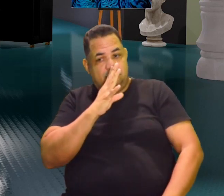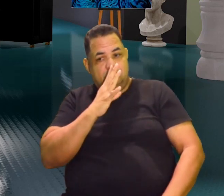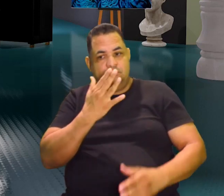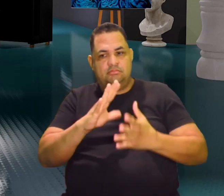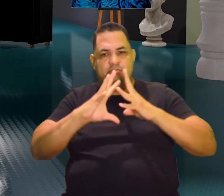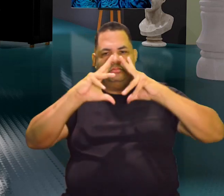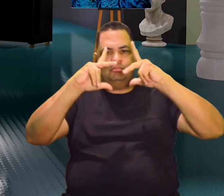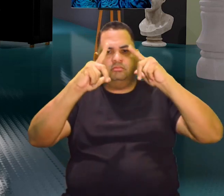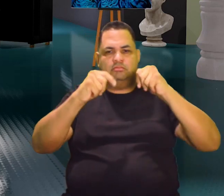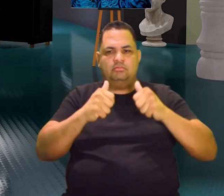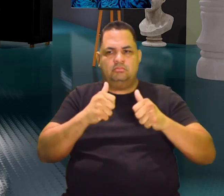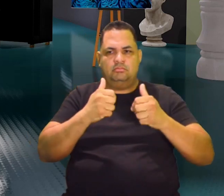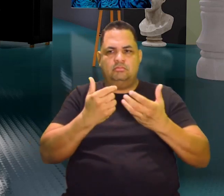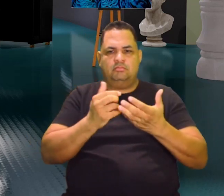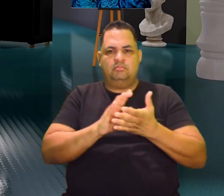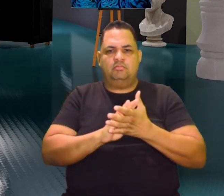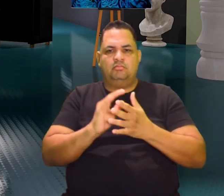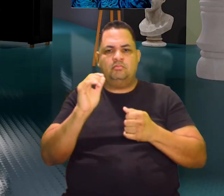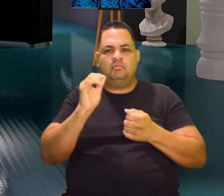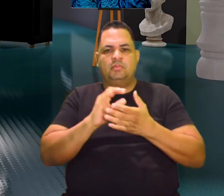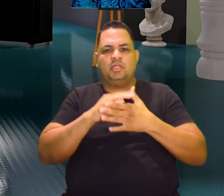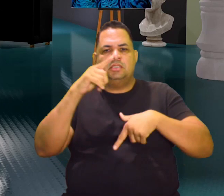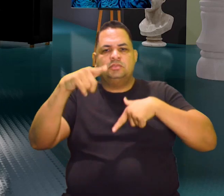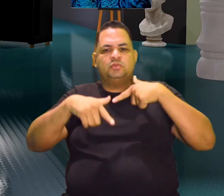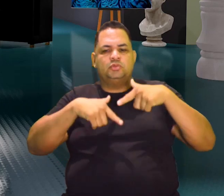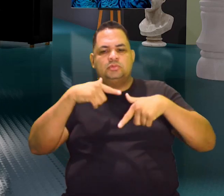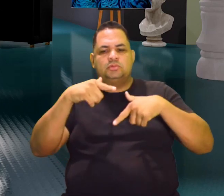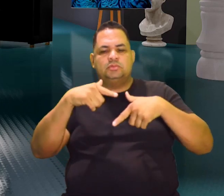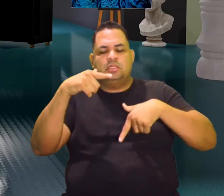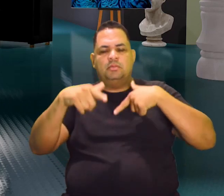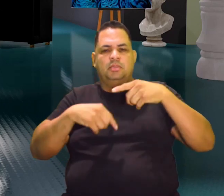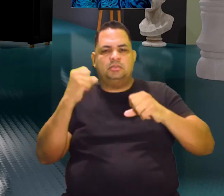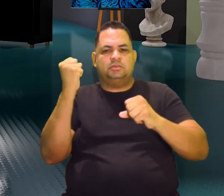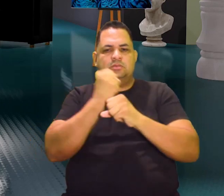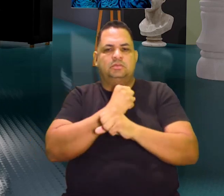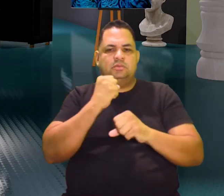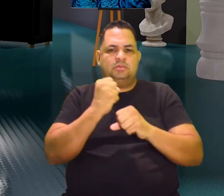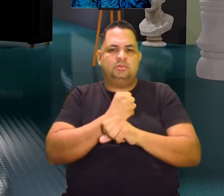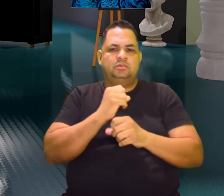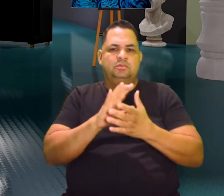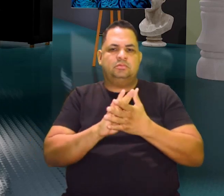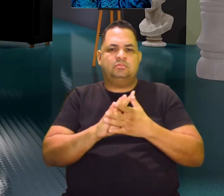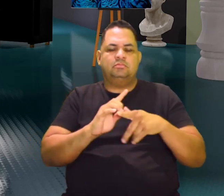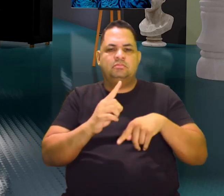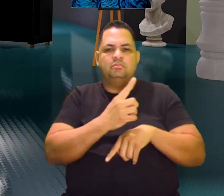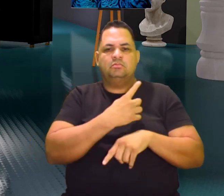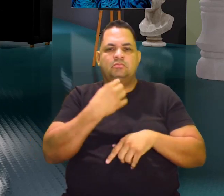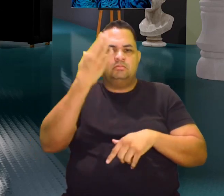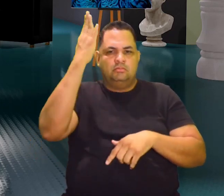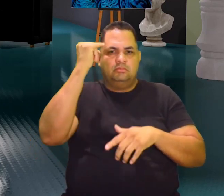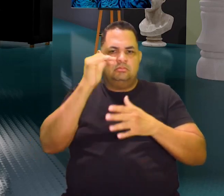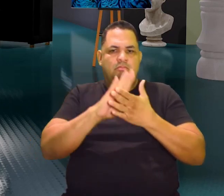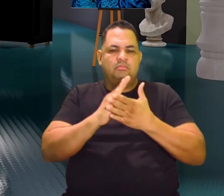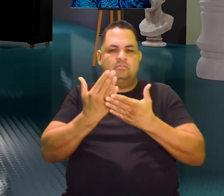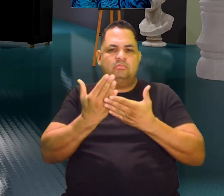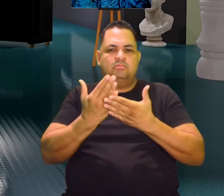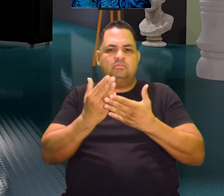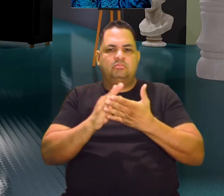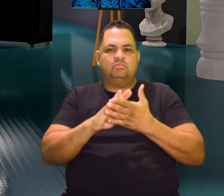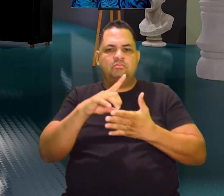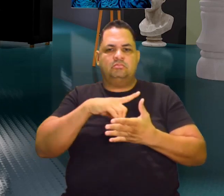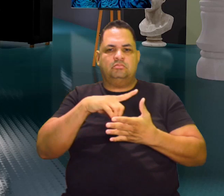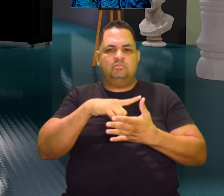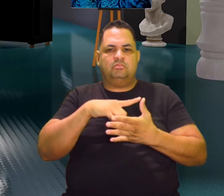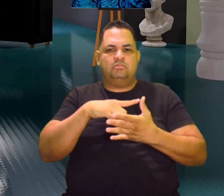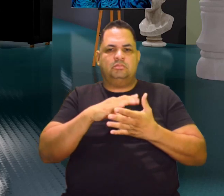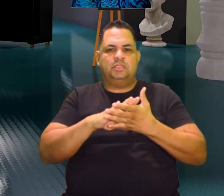todos esses feitos, né, dessa civilização, mas nós sabemos que por trás de tudo isso houve o trabalho